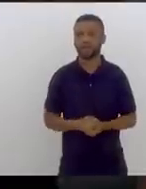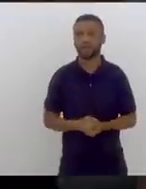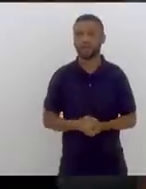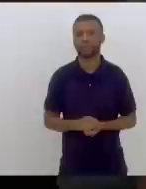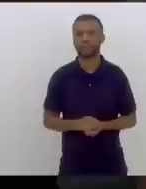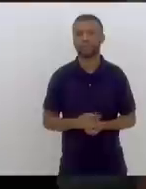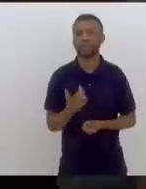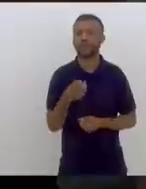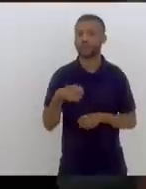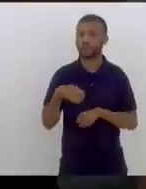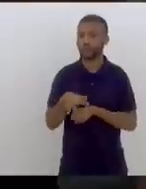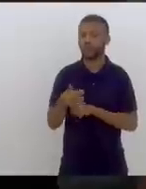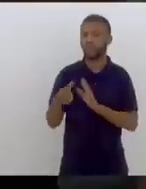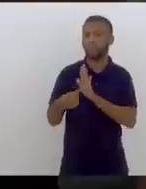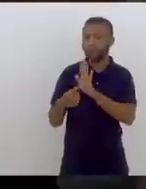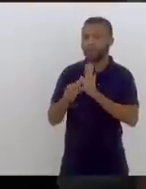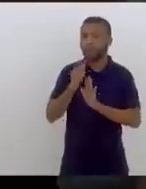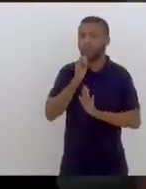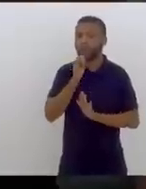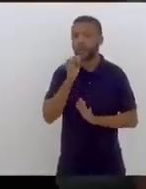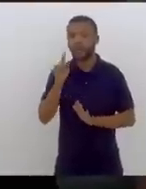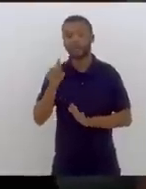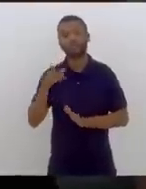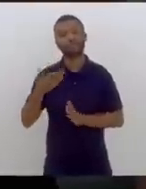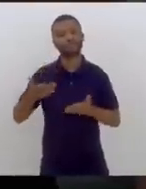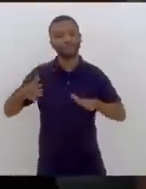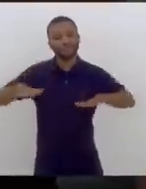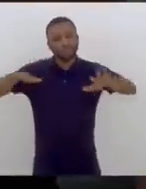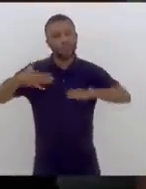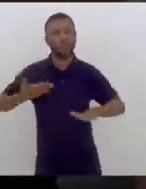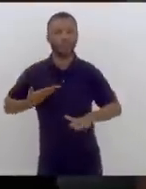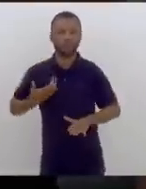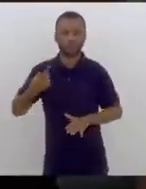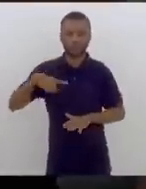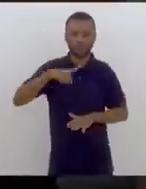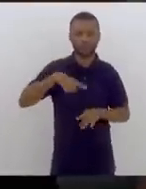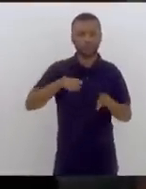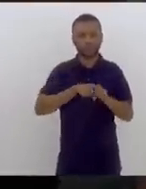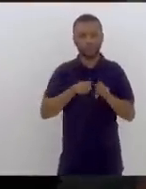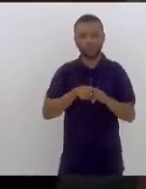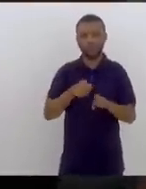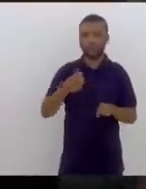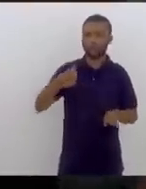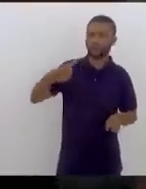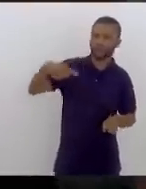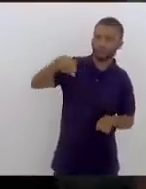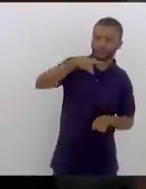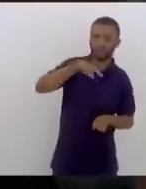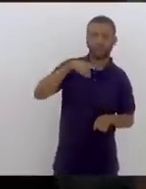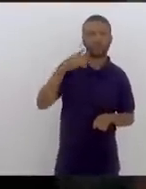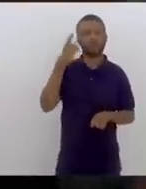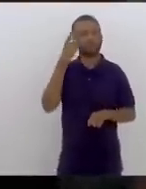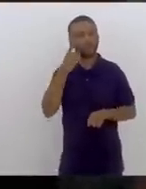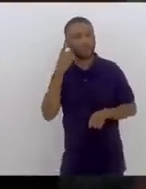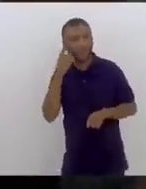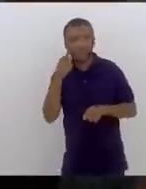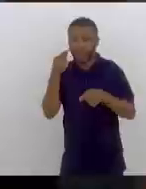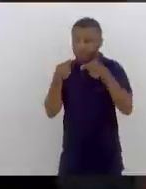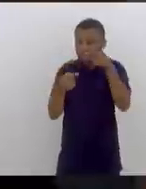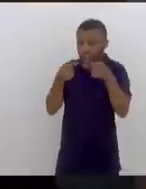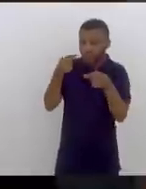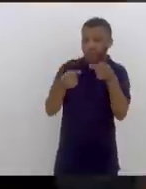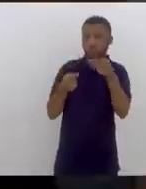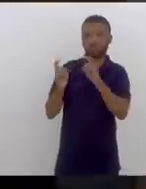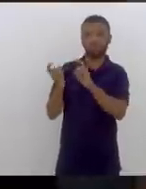só quero deixar aqui como exemplo aos novos companheiros e também aqui a os nossos debatedores